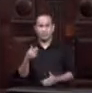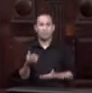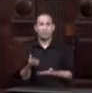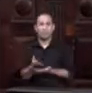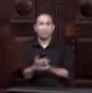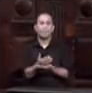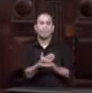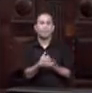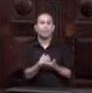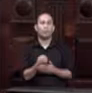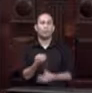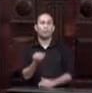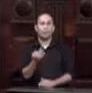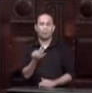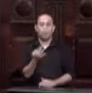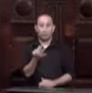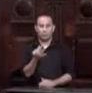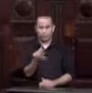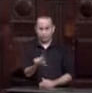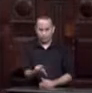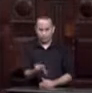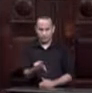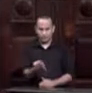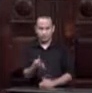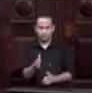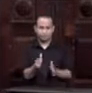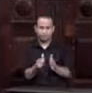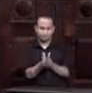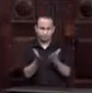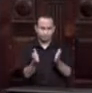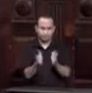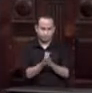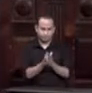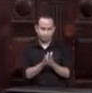arrecadado pelo Fundo de Combate à Pobreza.